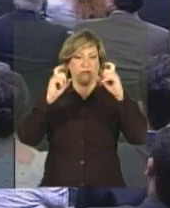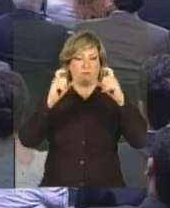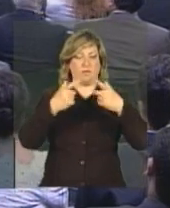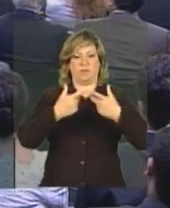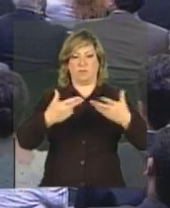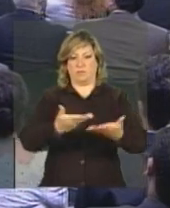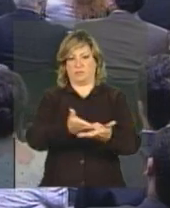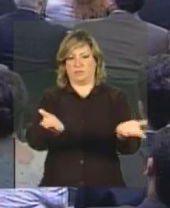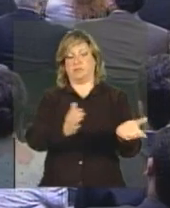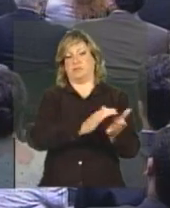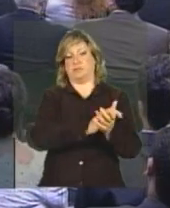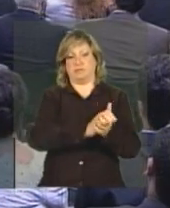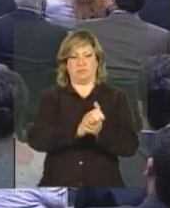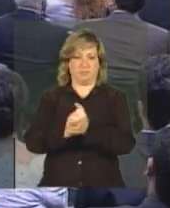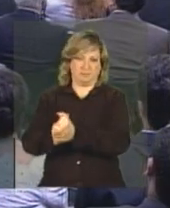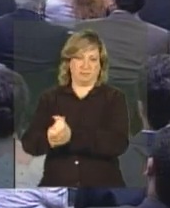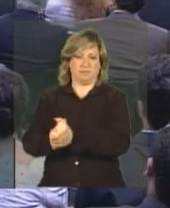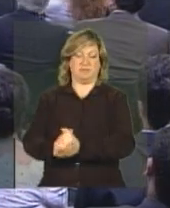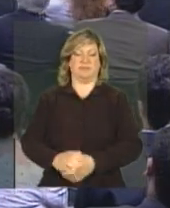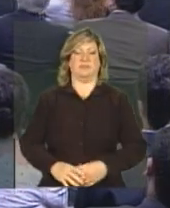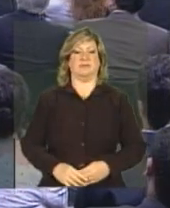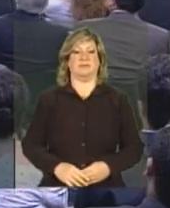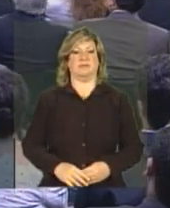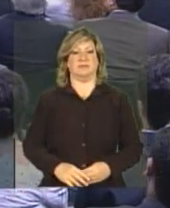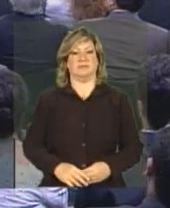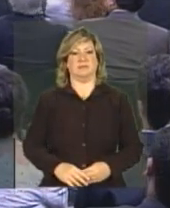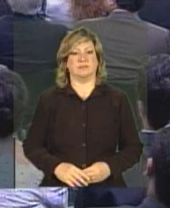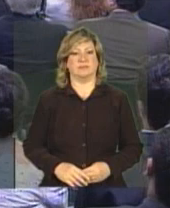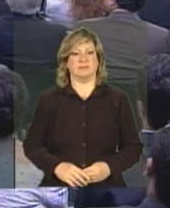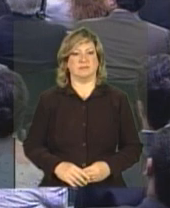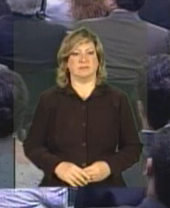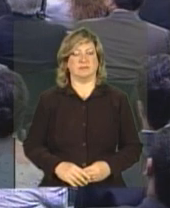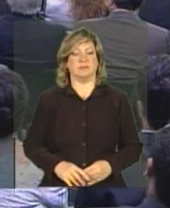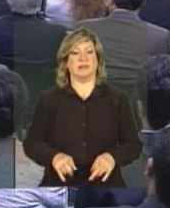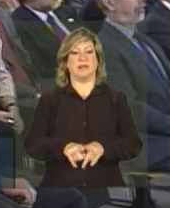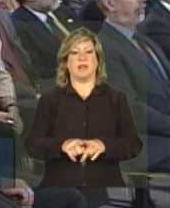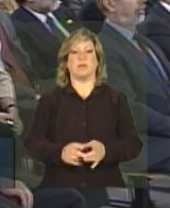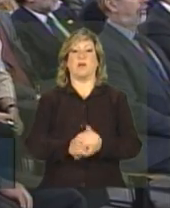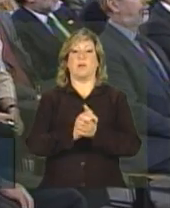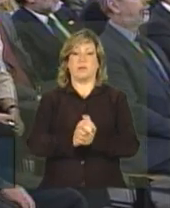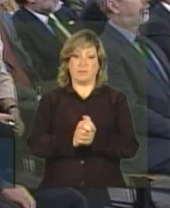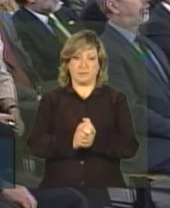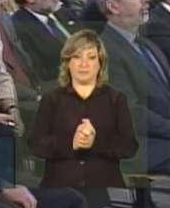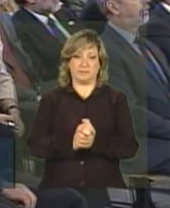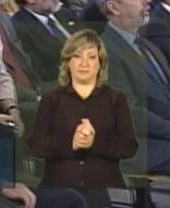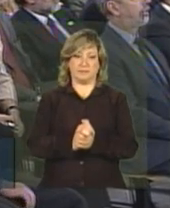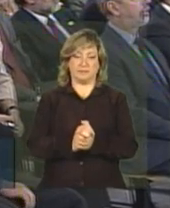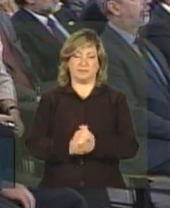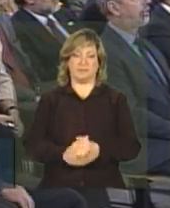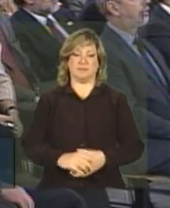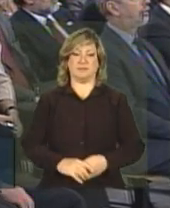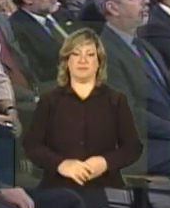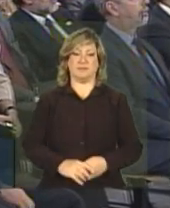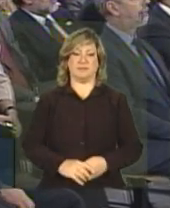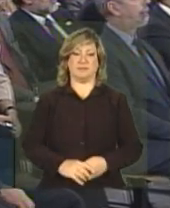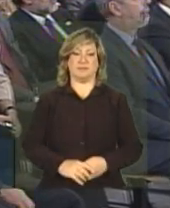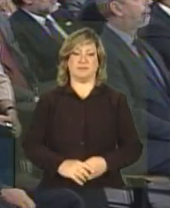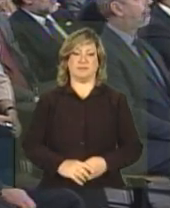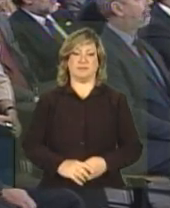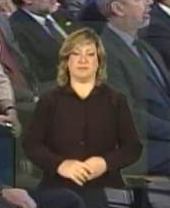jornalistas, fotógrafos e cinegrafistas, e cumprimentar,